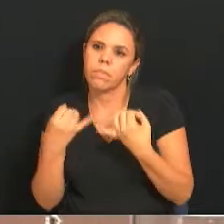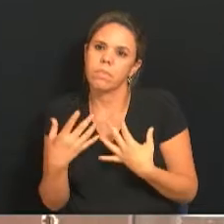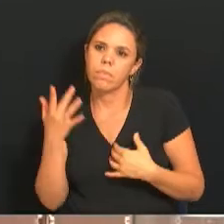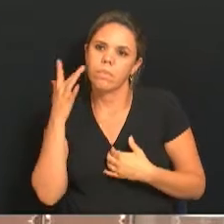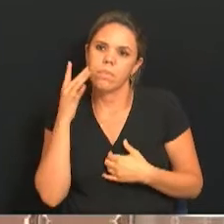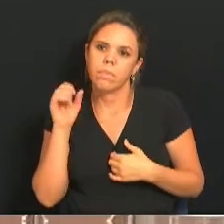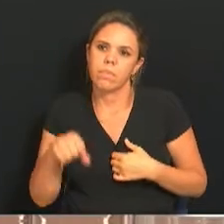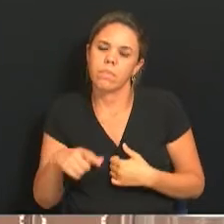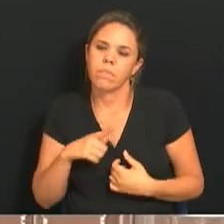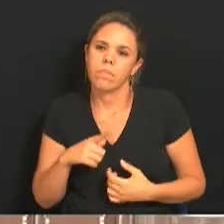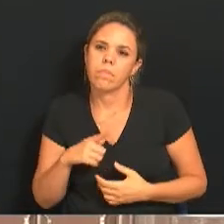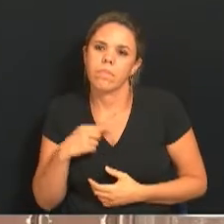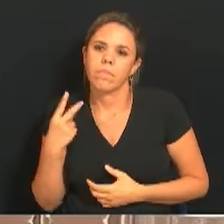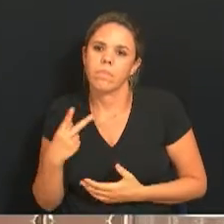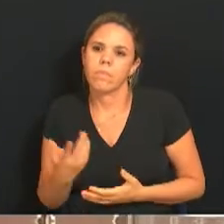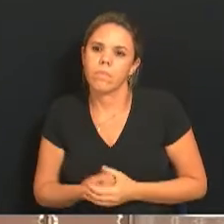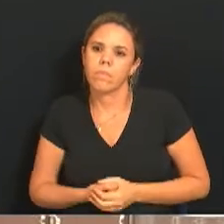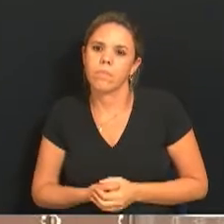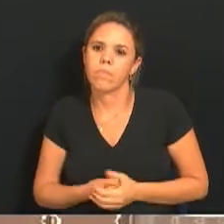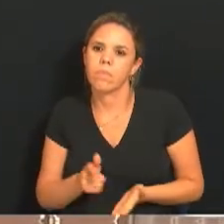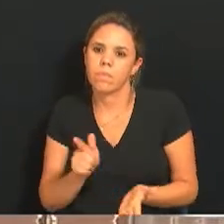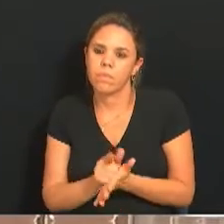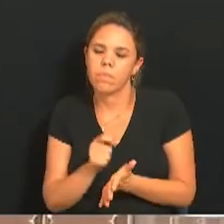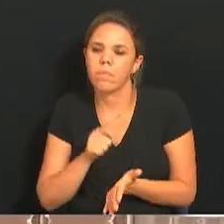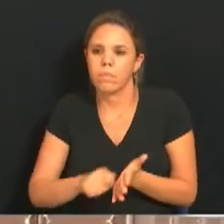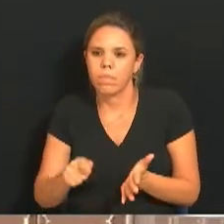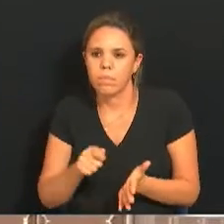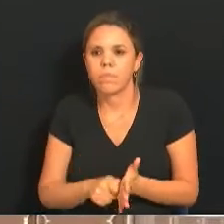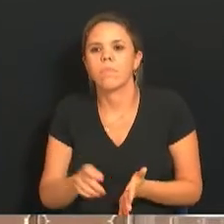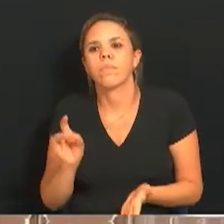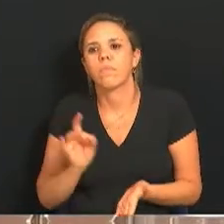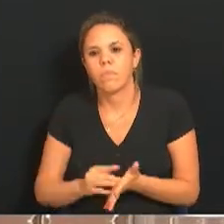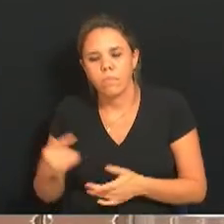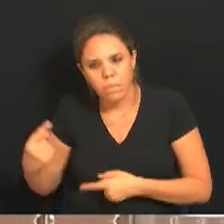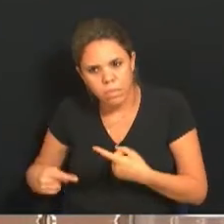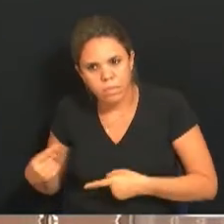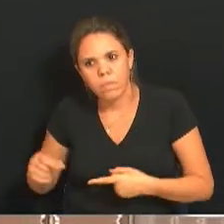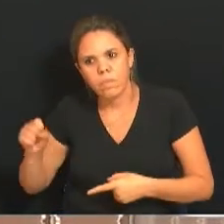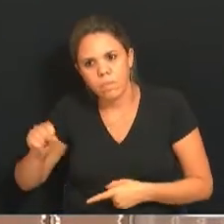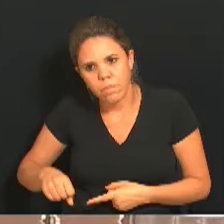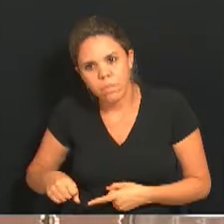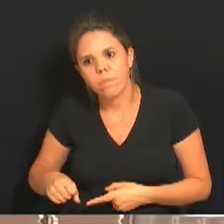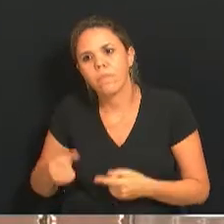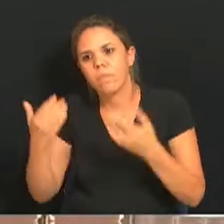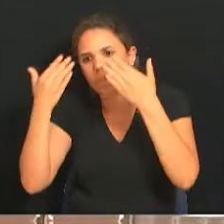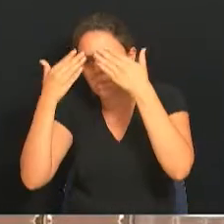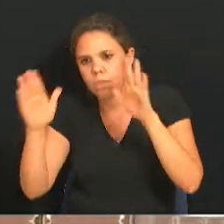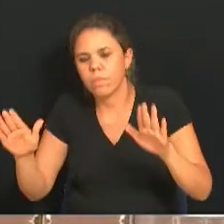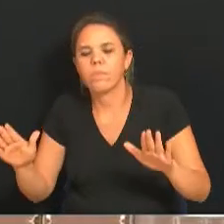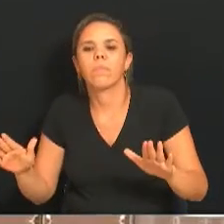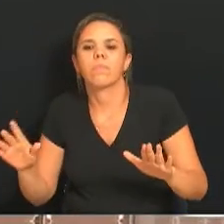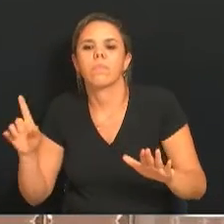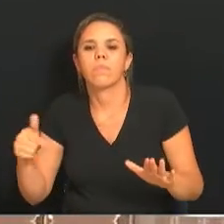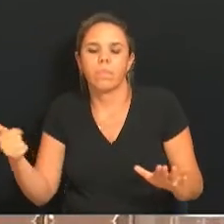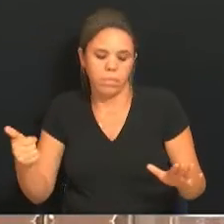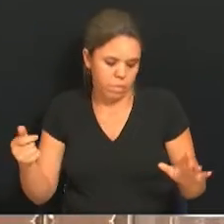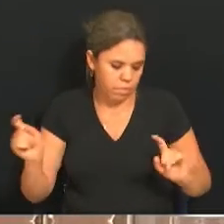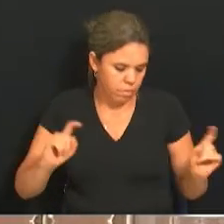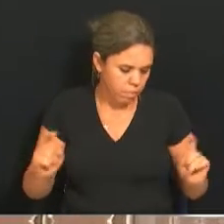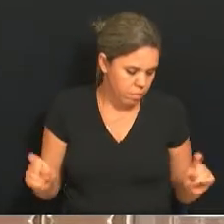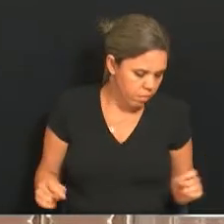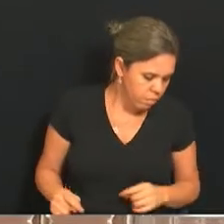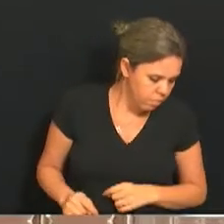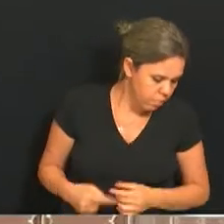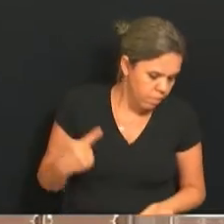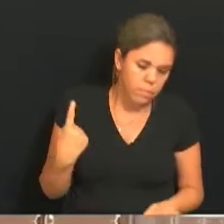sim, vereador, que tirar do papel, a gente tem que realmente discutir isso de forma aberta. Essa é a primeira reunião que eu estou